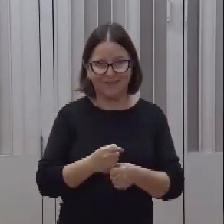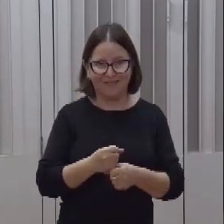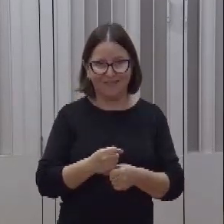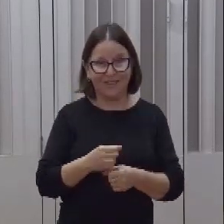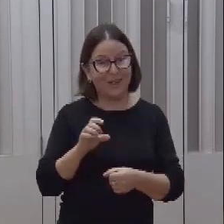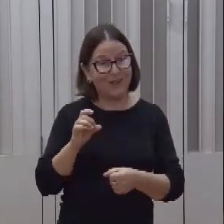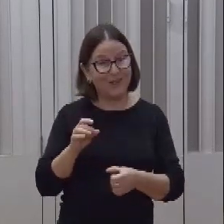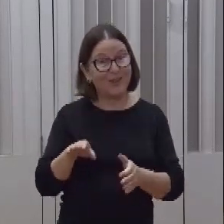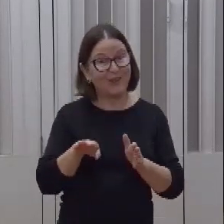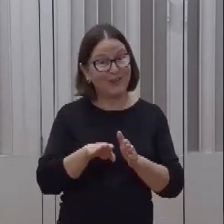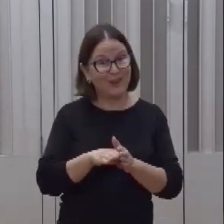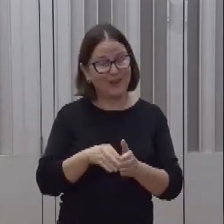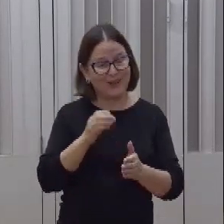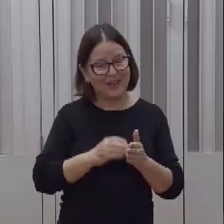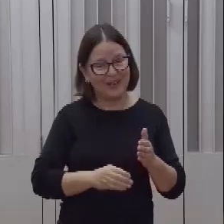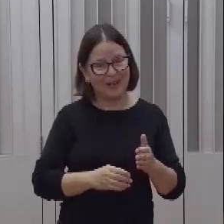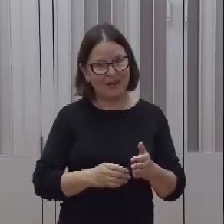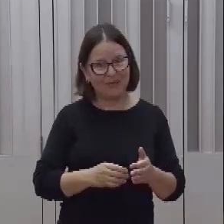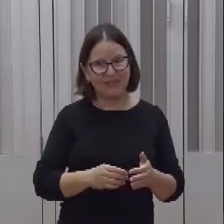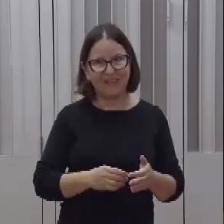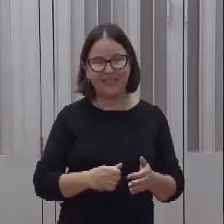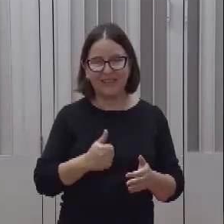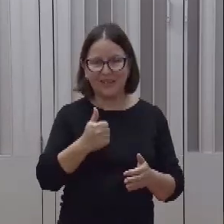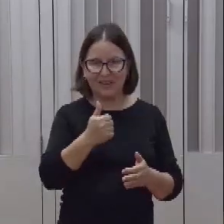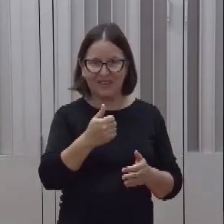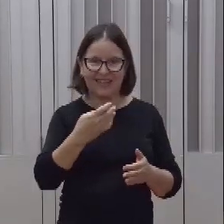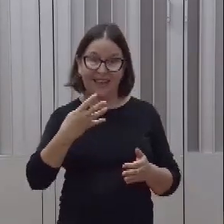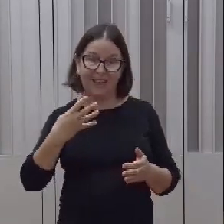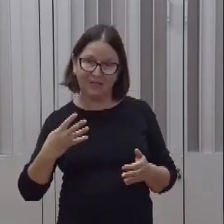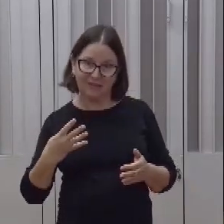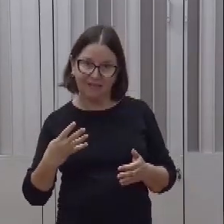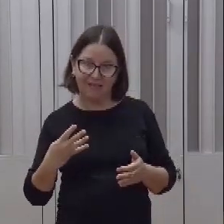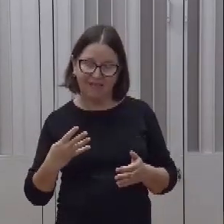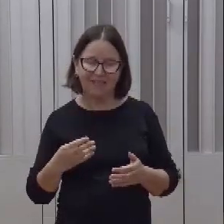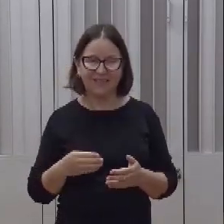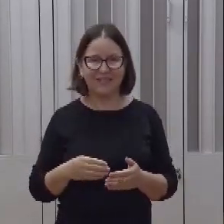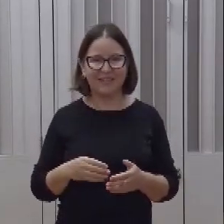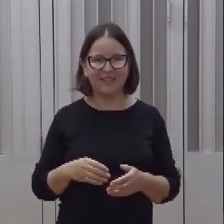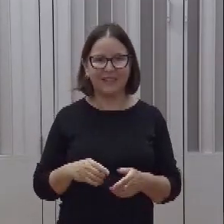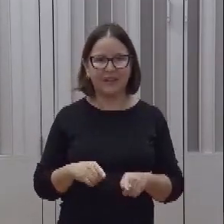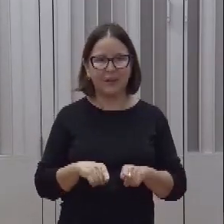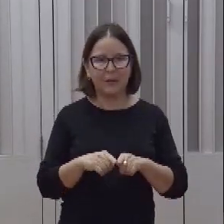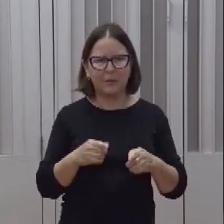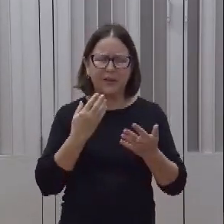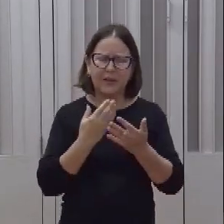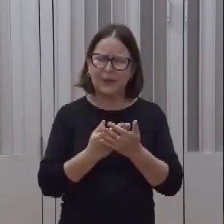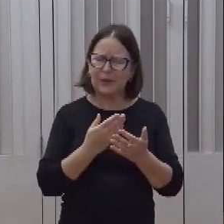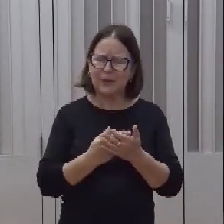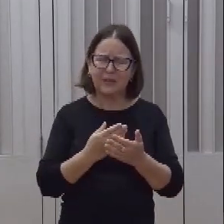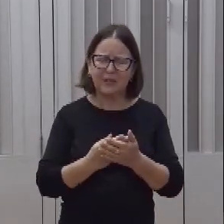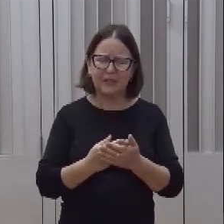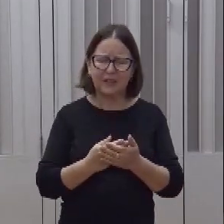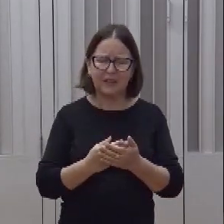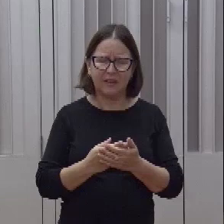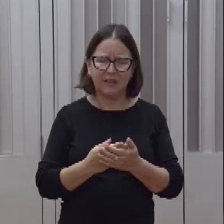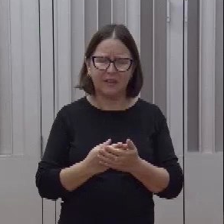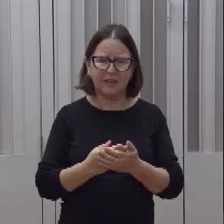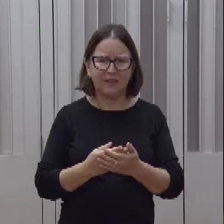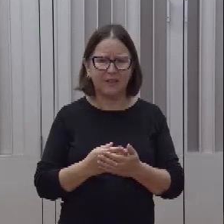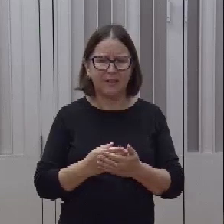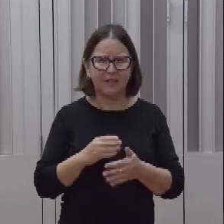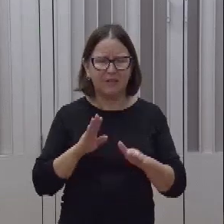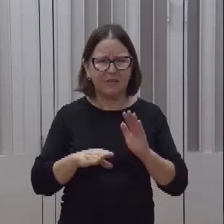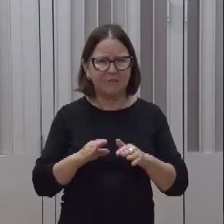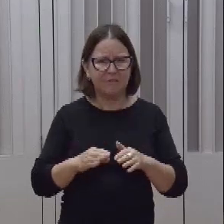Mas ele tinha conteúdo e tinha... As exposições dele demoravam de 2 a 3 horas cada vez.